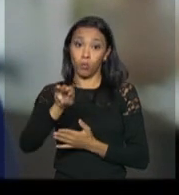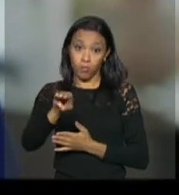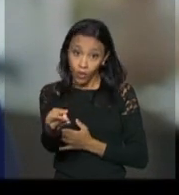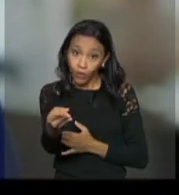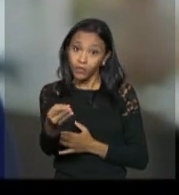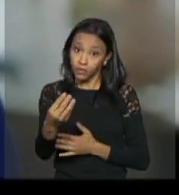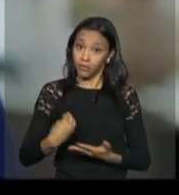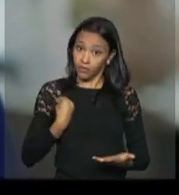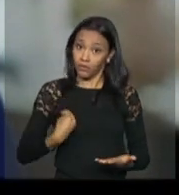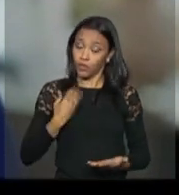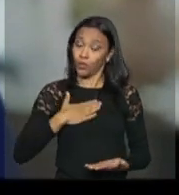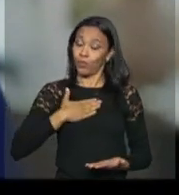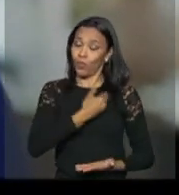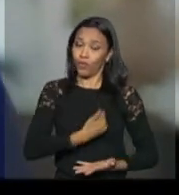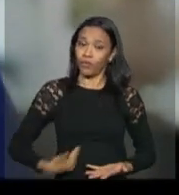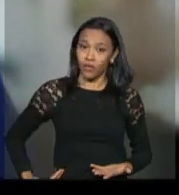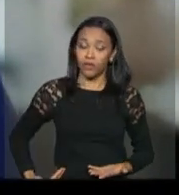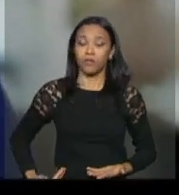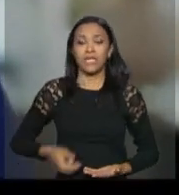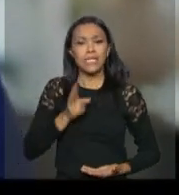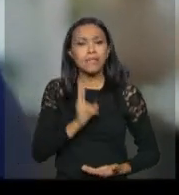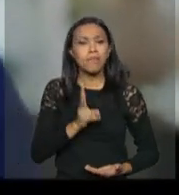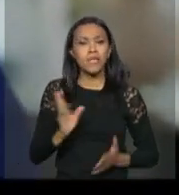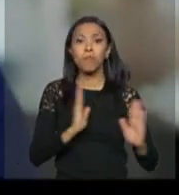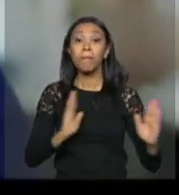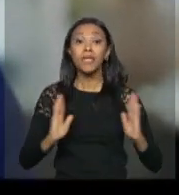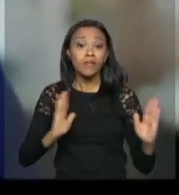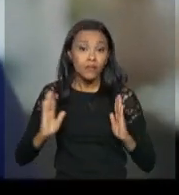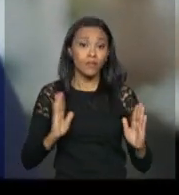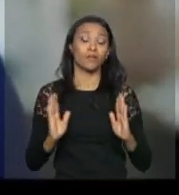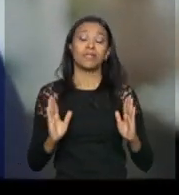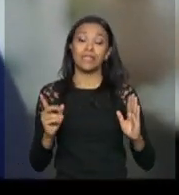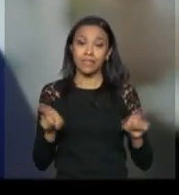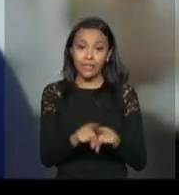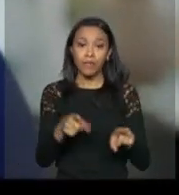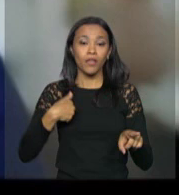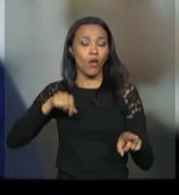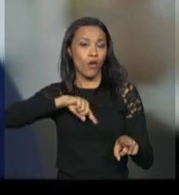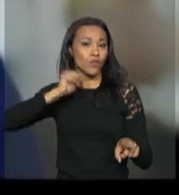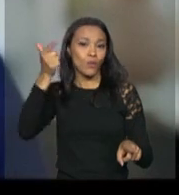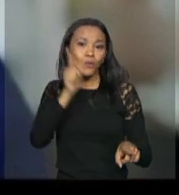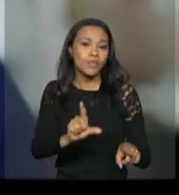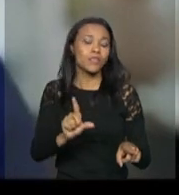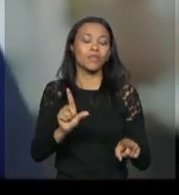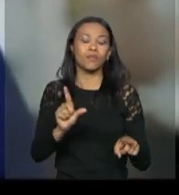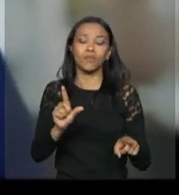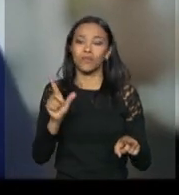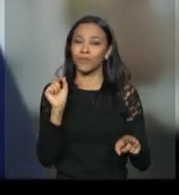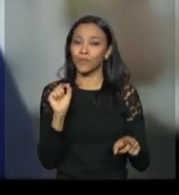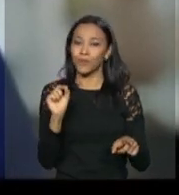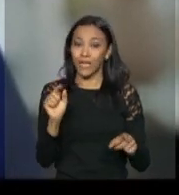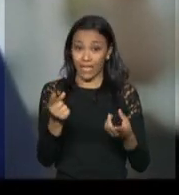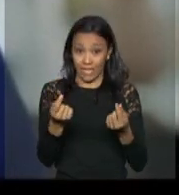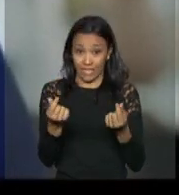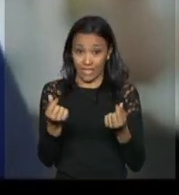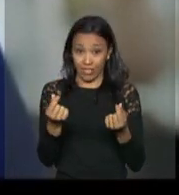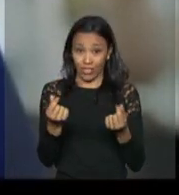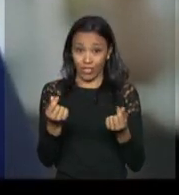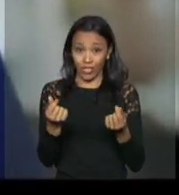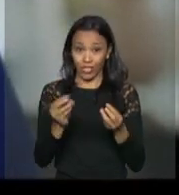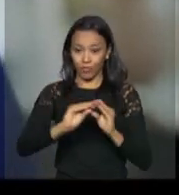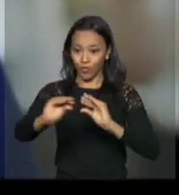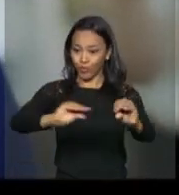no atual governo. Nesse mesmo período, também conseguimos a maior distribuição de renda